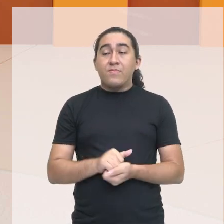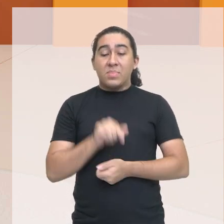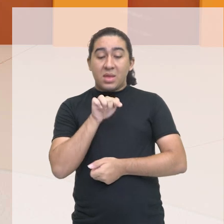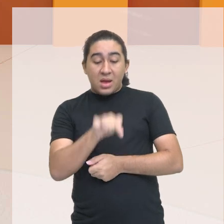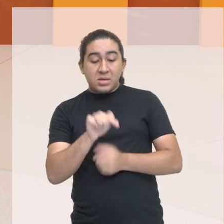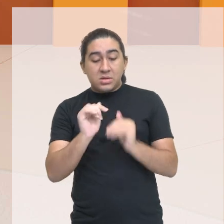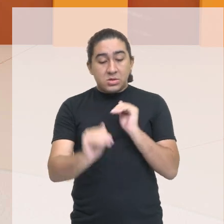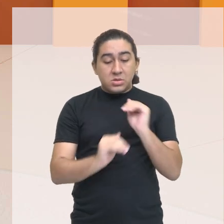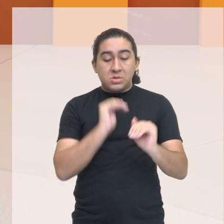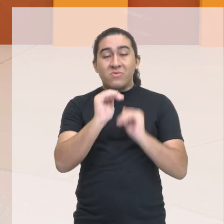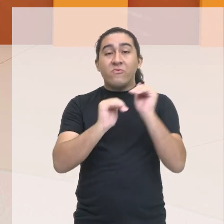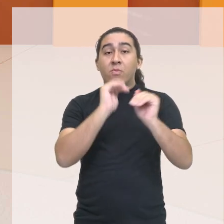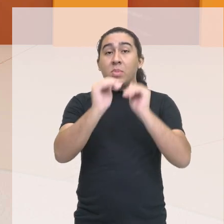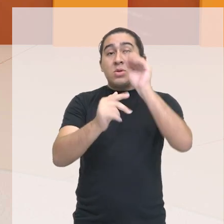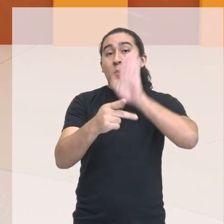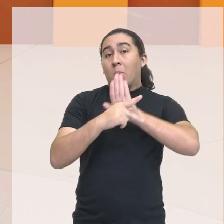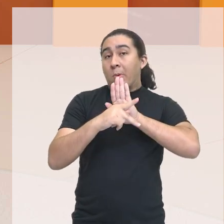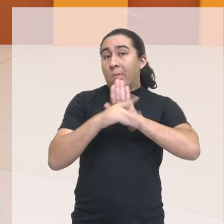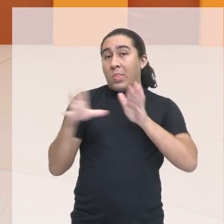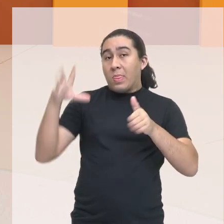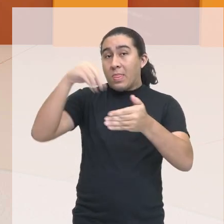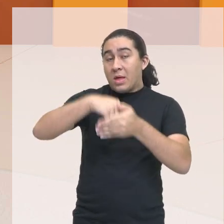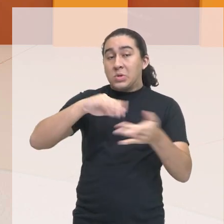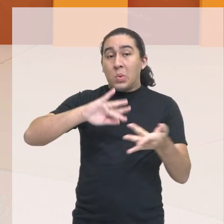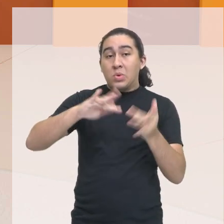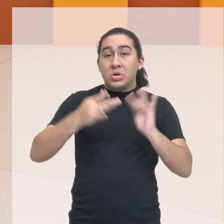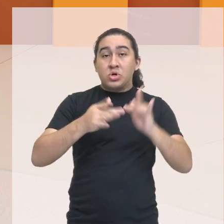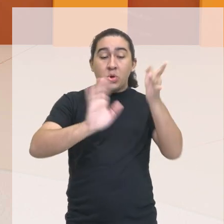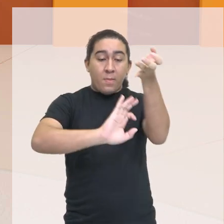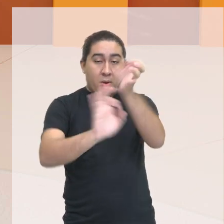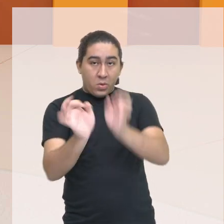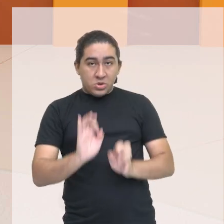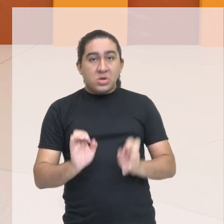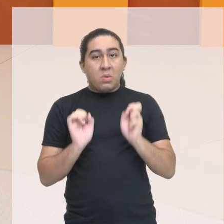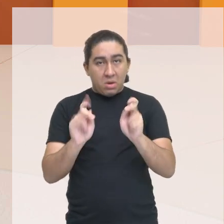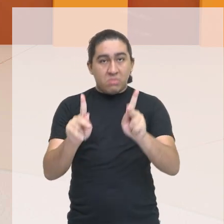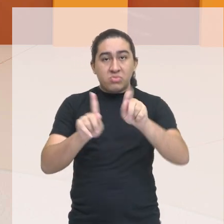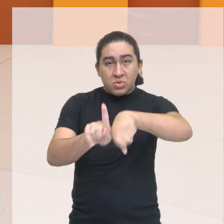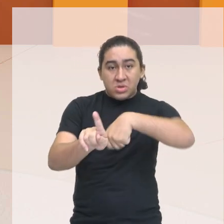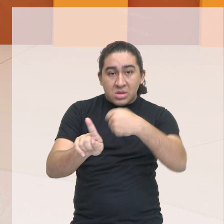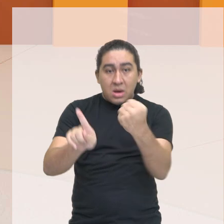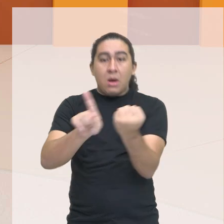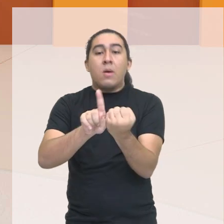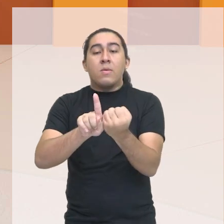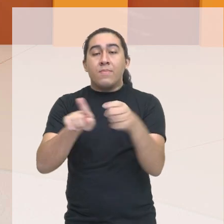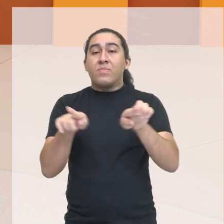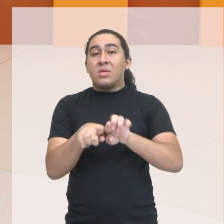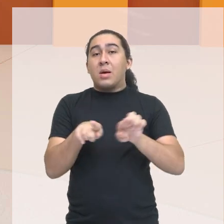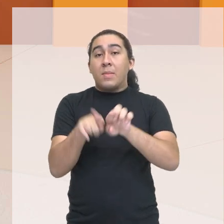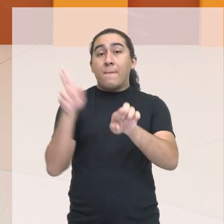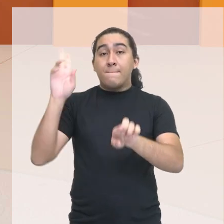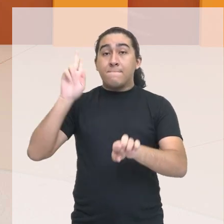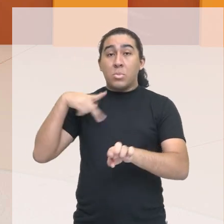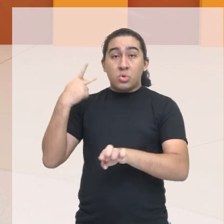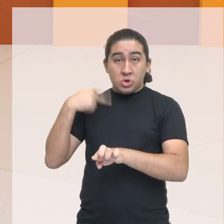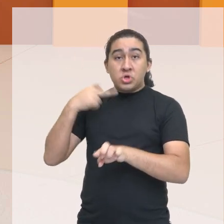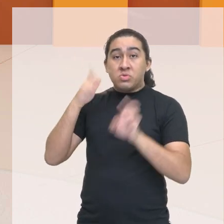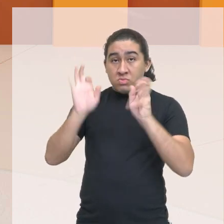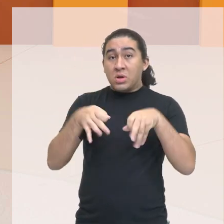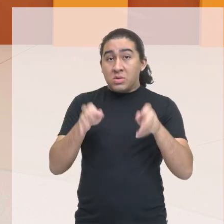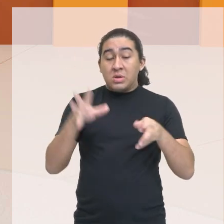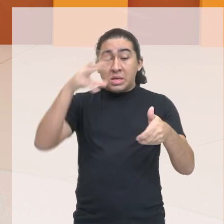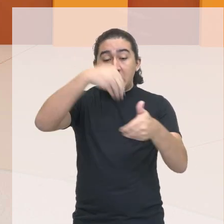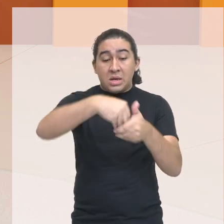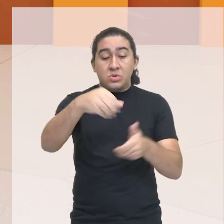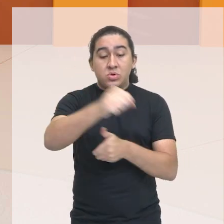esse desenvolvimento dentro de uma organização social, né, política, tá bom?